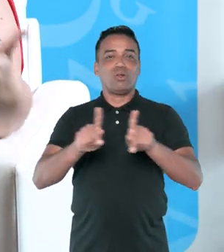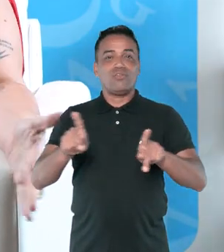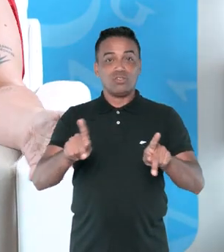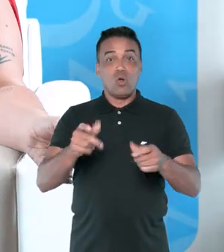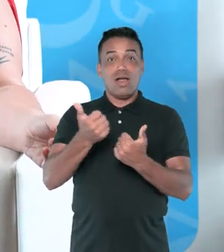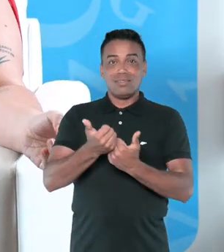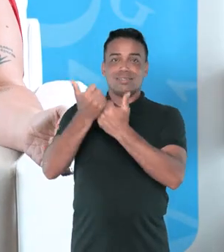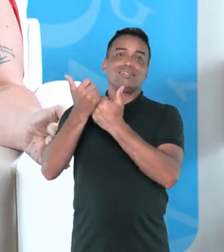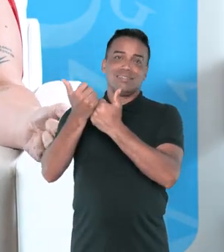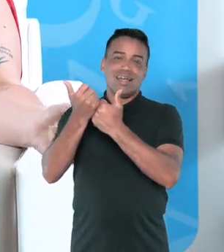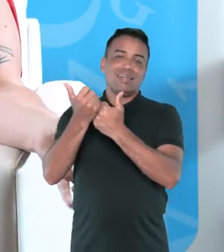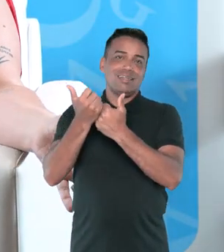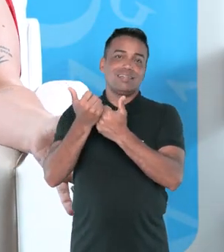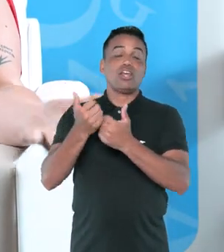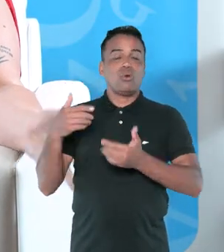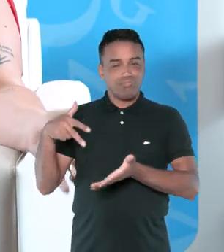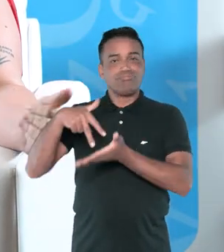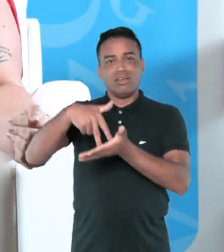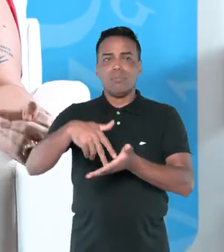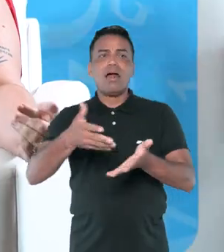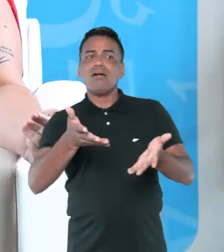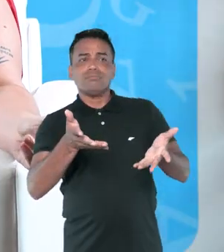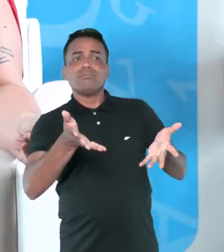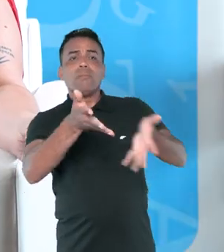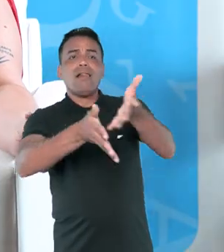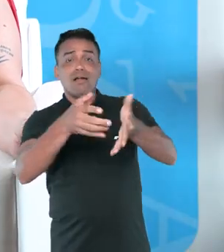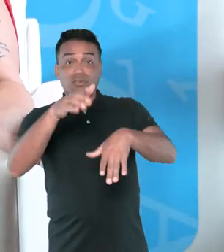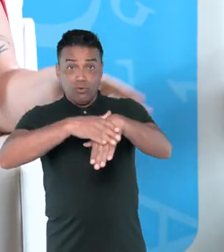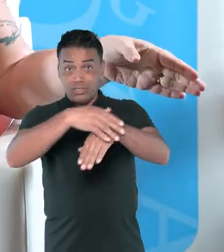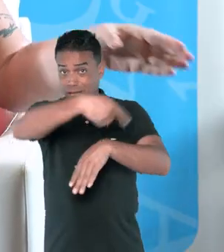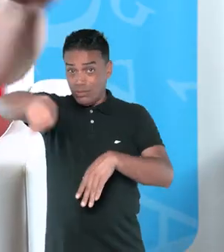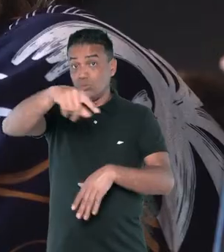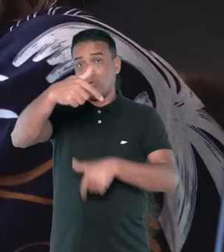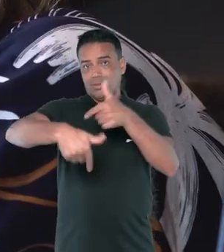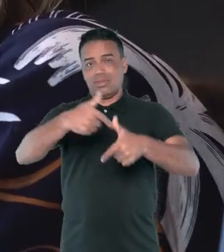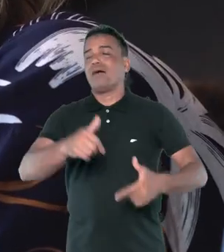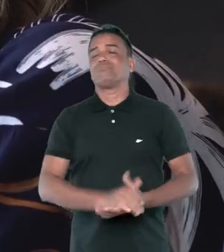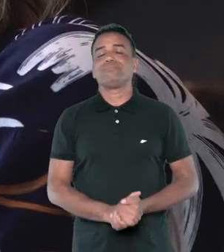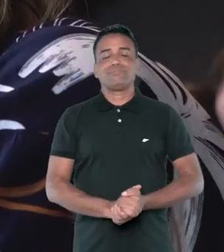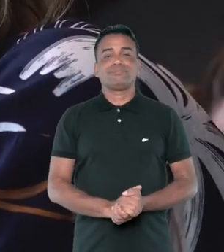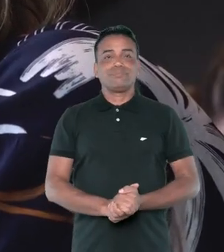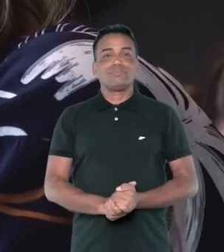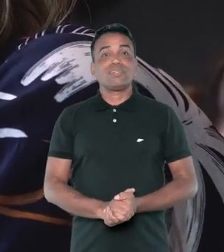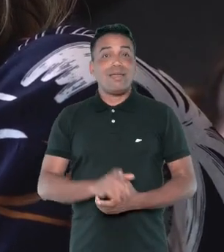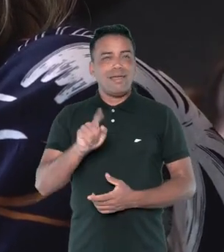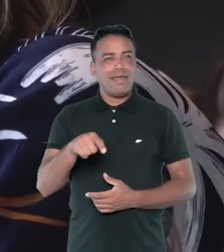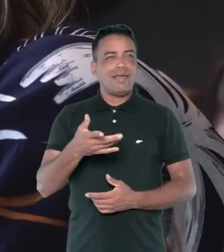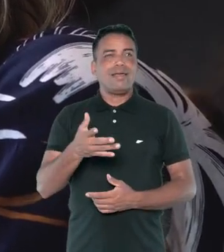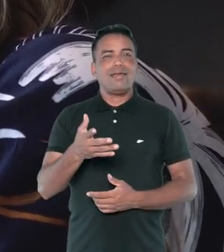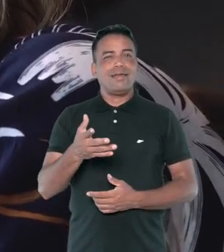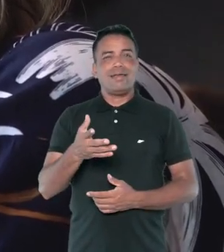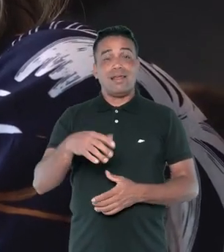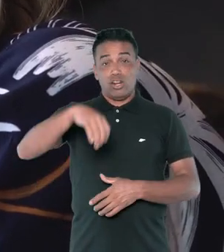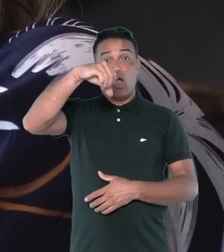né, o Fernando Leão de Aranô, ele disse, eu estou aqui para ouvir vocês que vão trabalhar. Aí era assim, como está aqui, né, no fim fomos